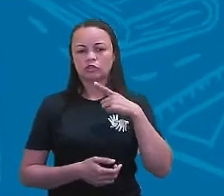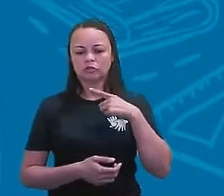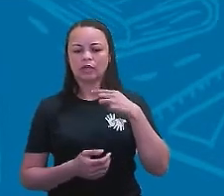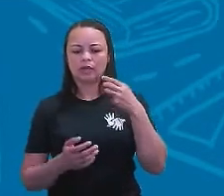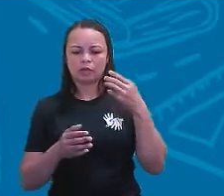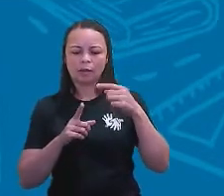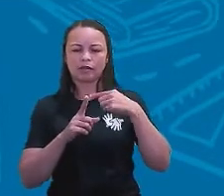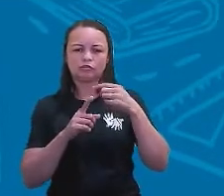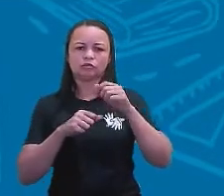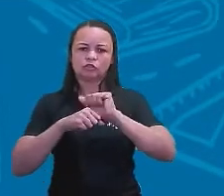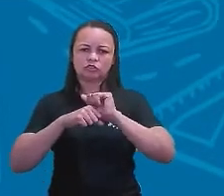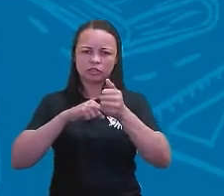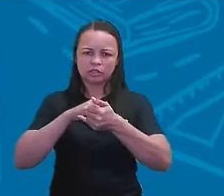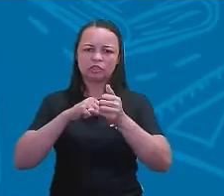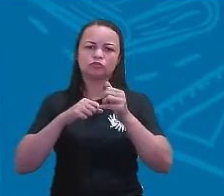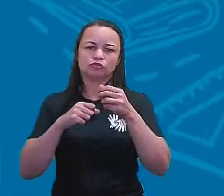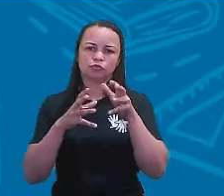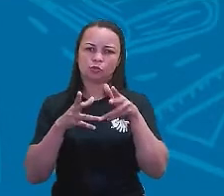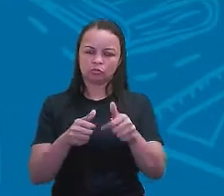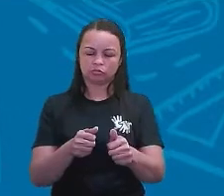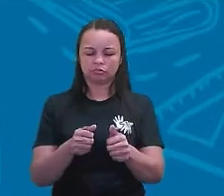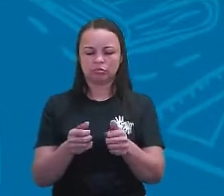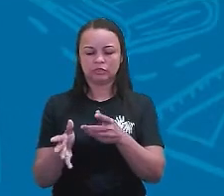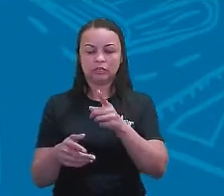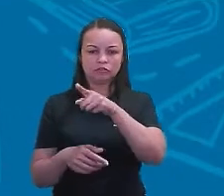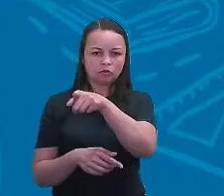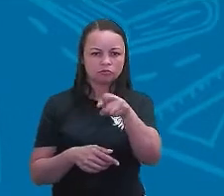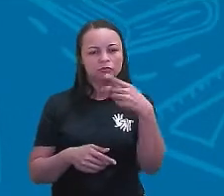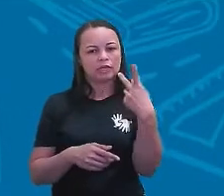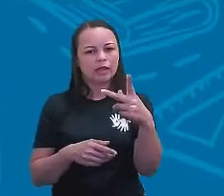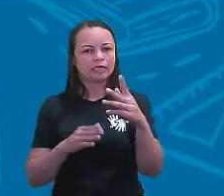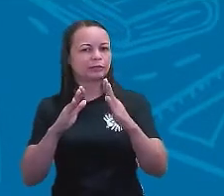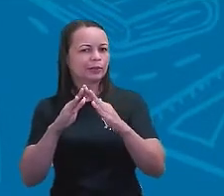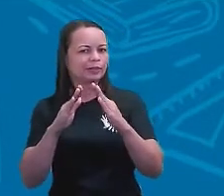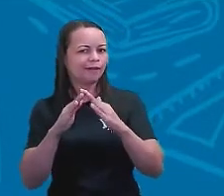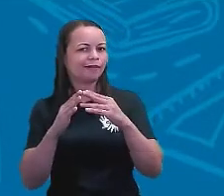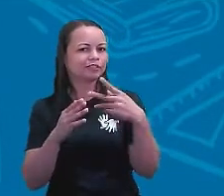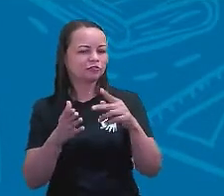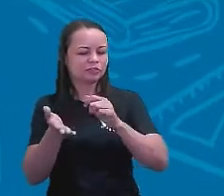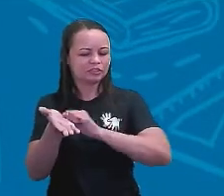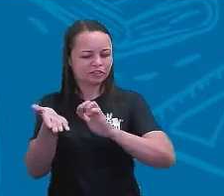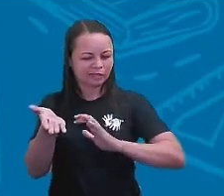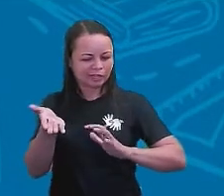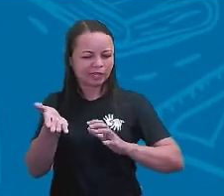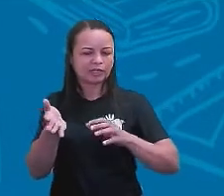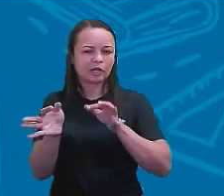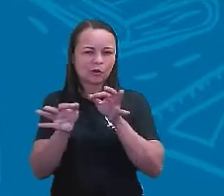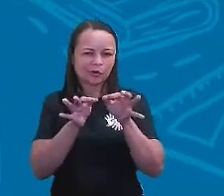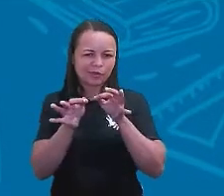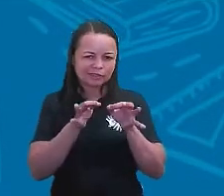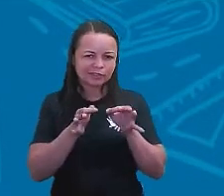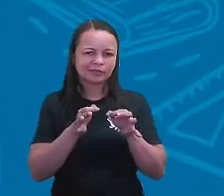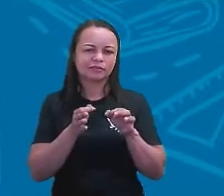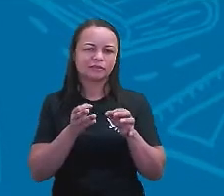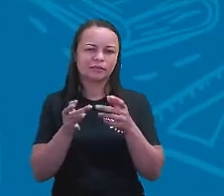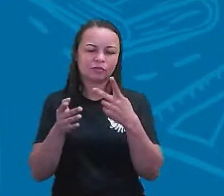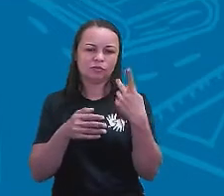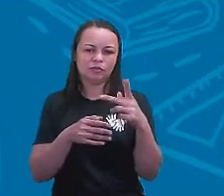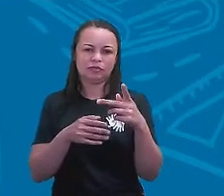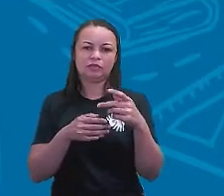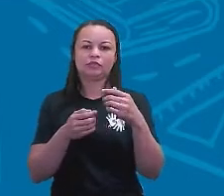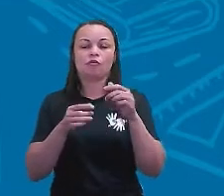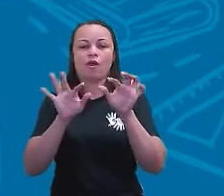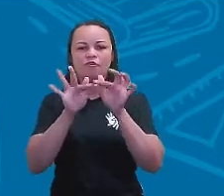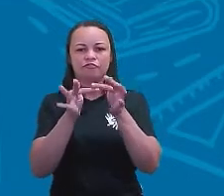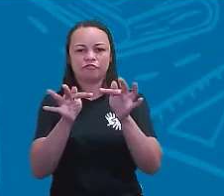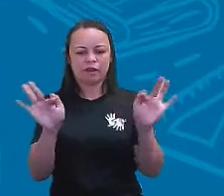são adjetivos. E aí, em casa, você vai fazer esse serviço de colocar a opção certa de acordo com a tua